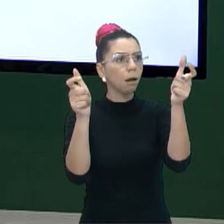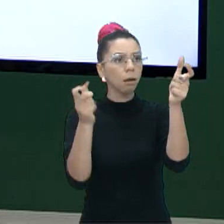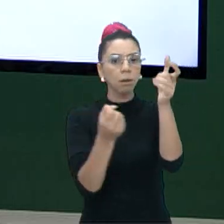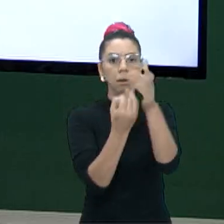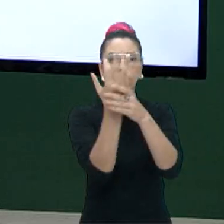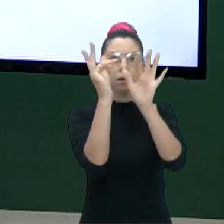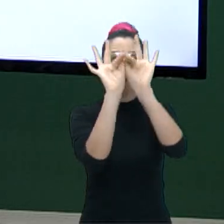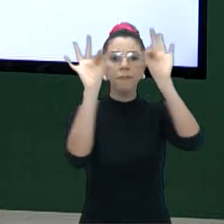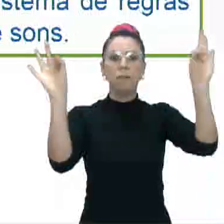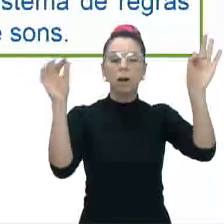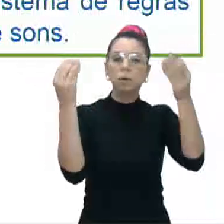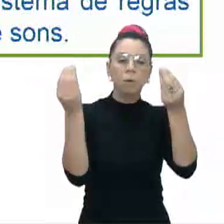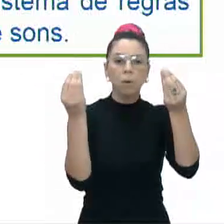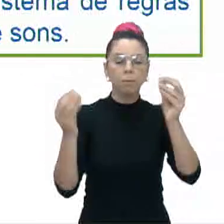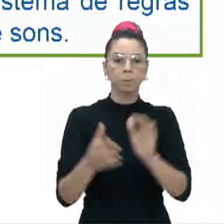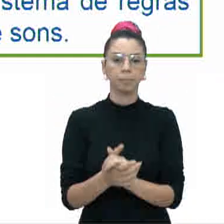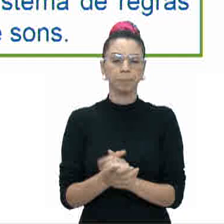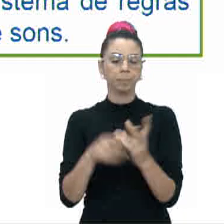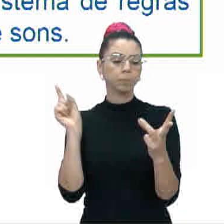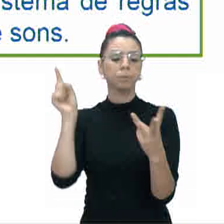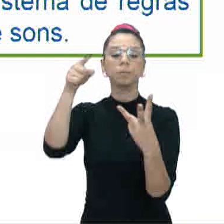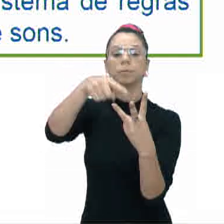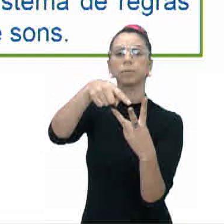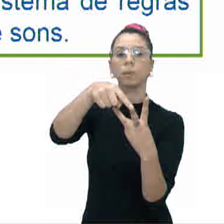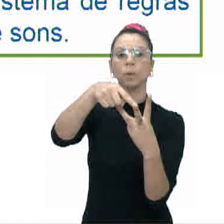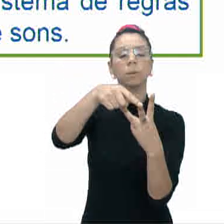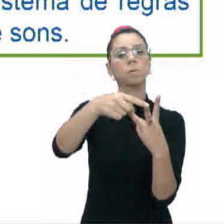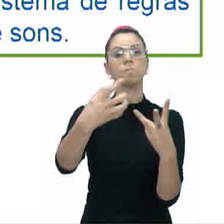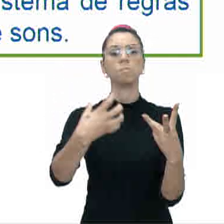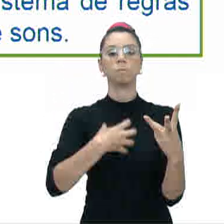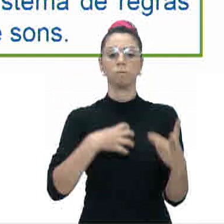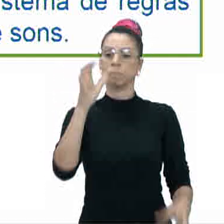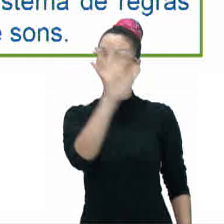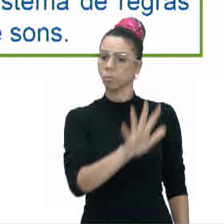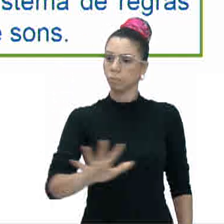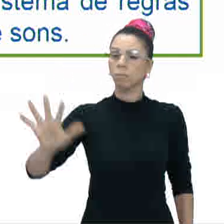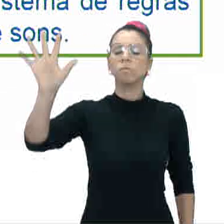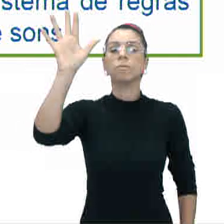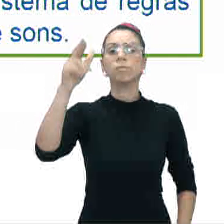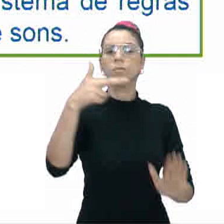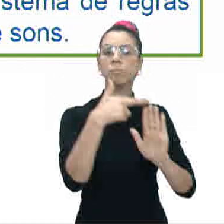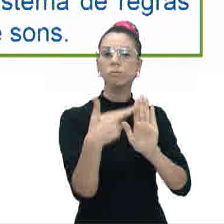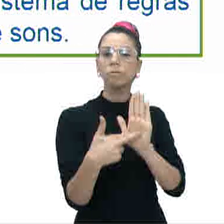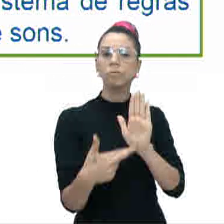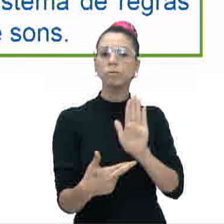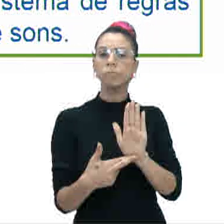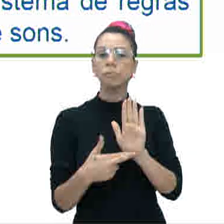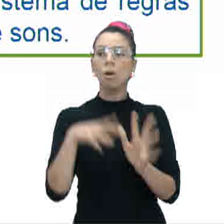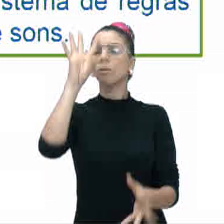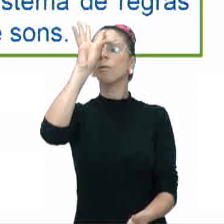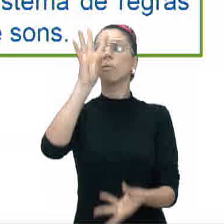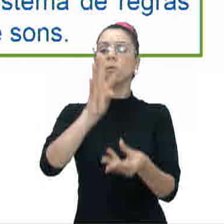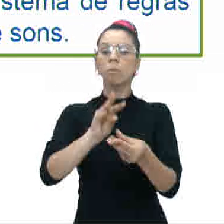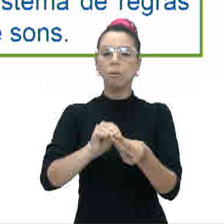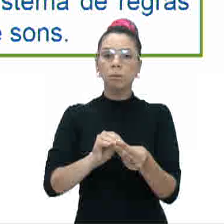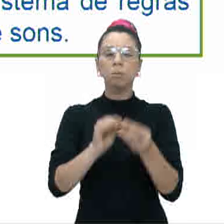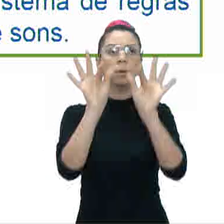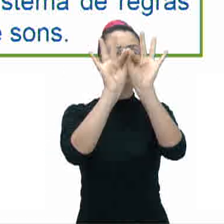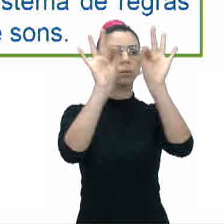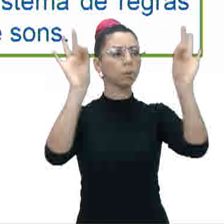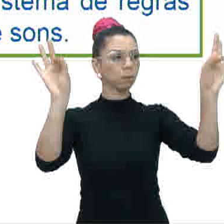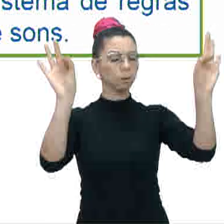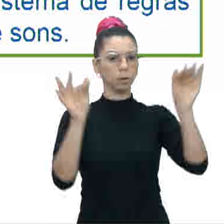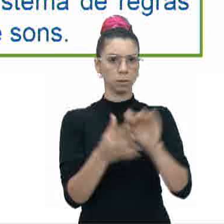2. O componente semântico é o sistema das regras que definem a interpretação das